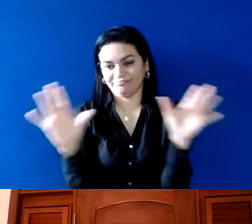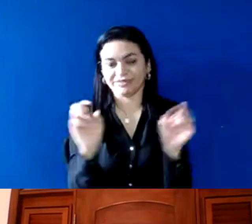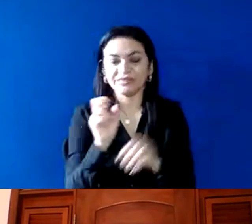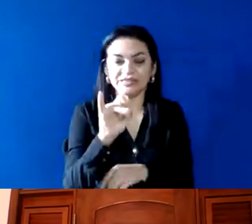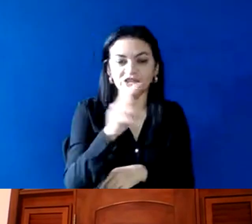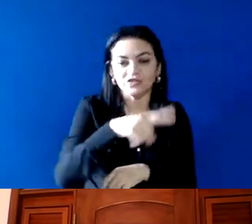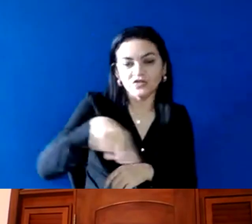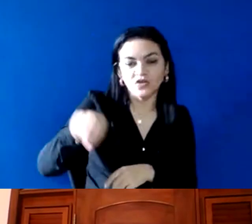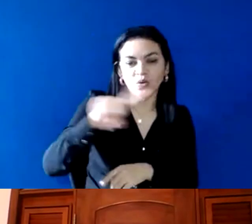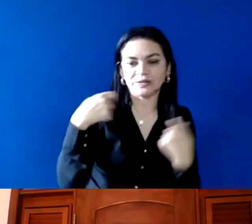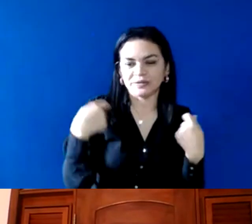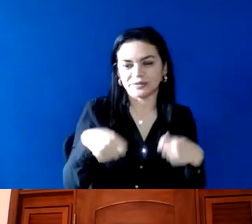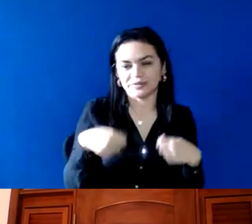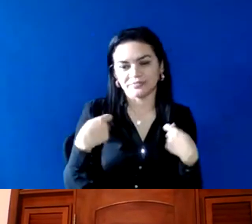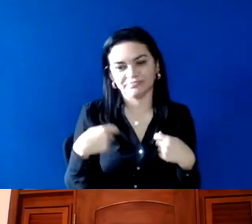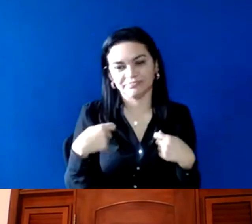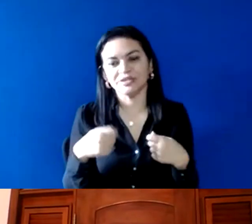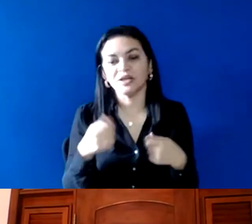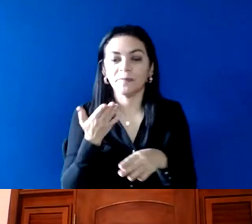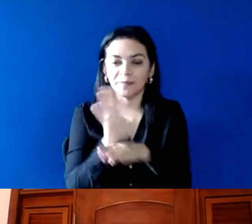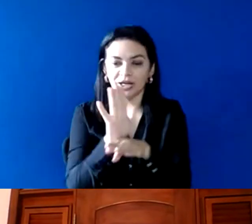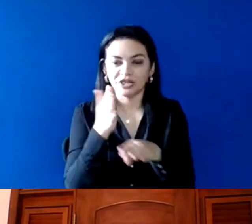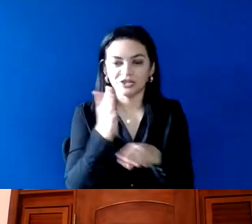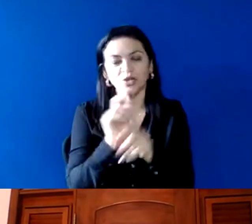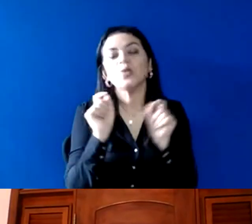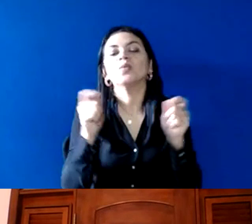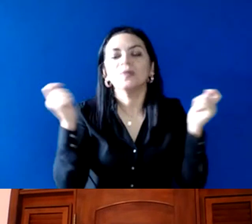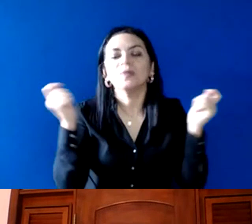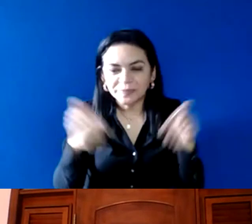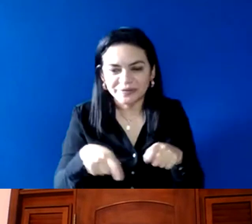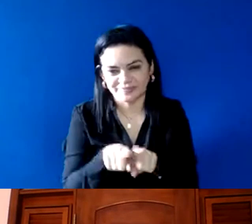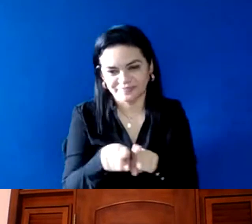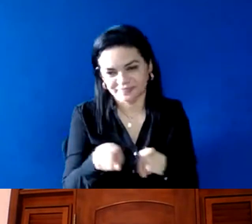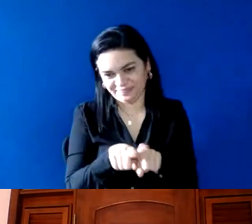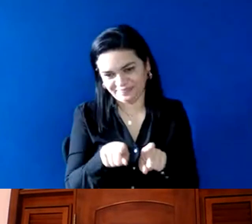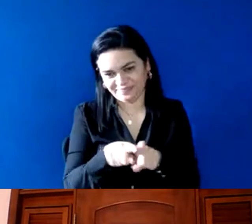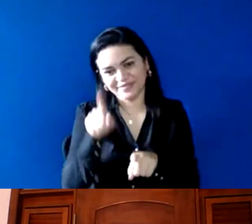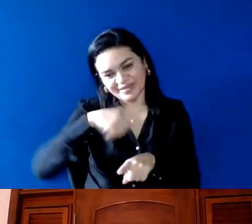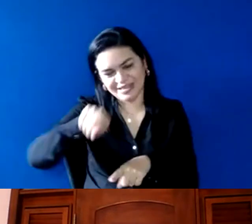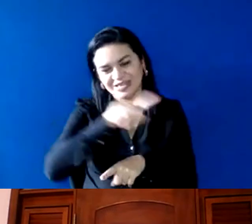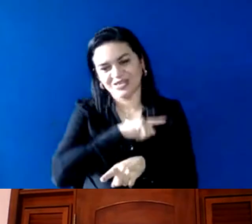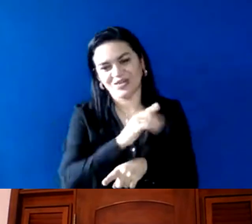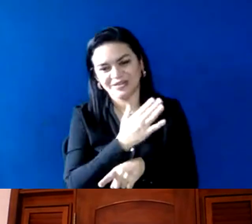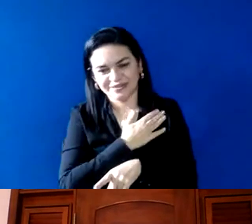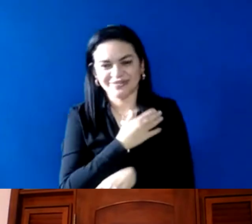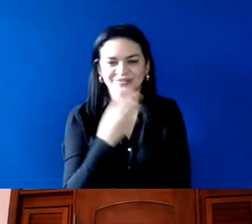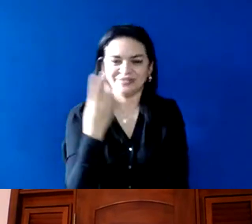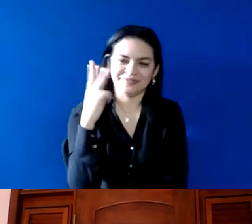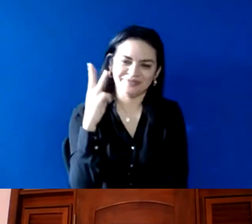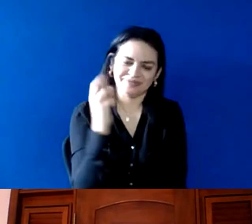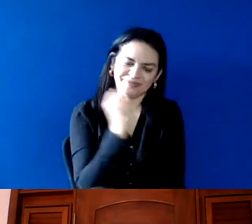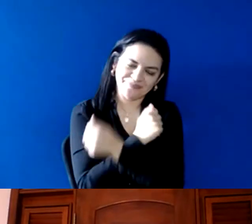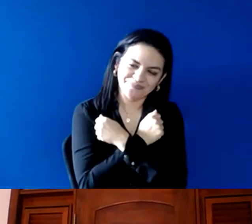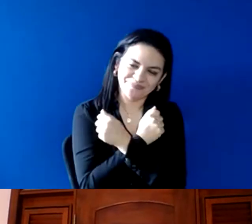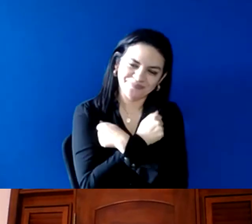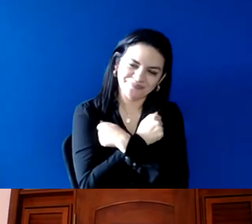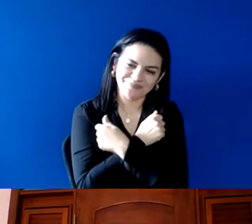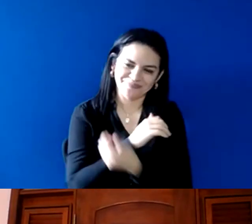vocês precisem, né, para ajudar no que for preciso também, nesse nosso querido Maranhão. Um